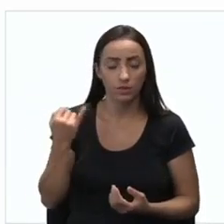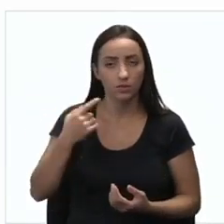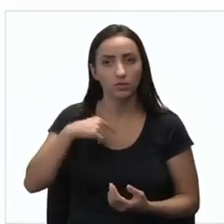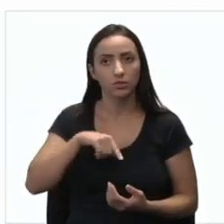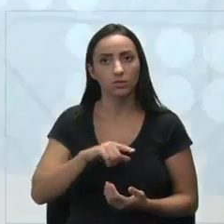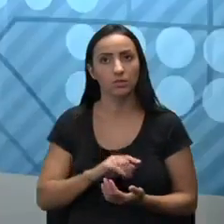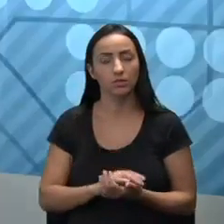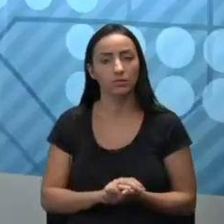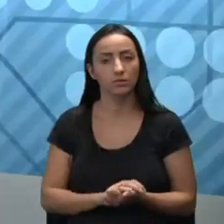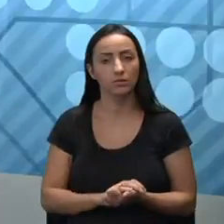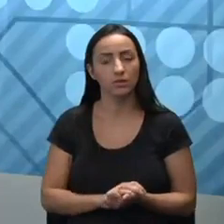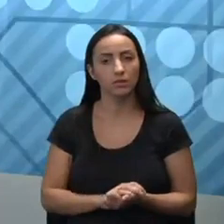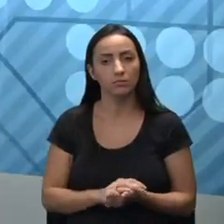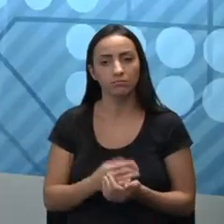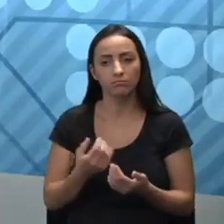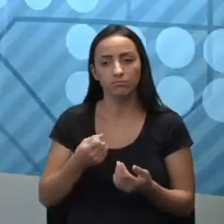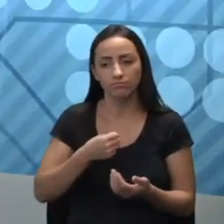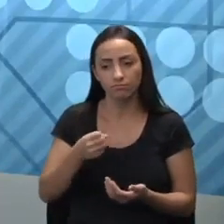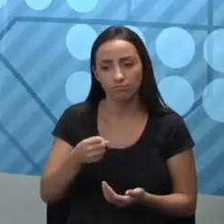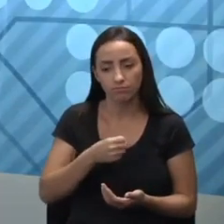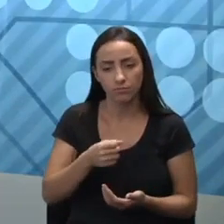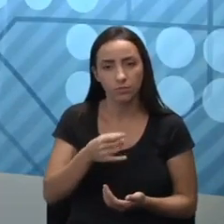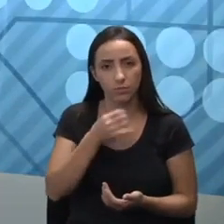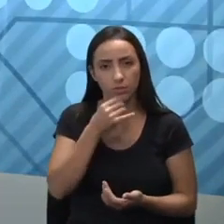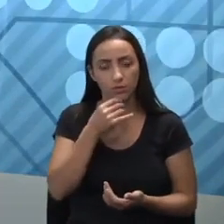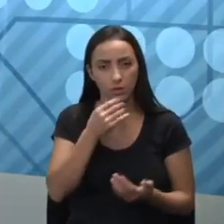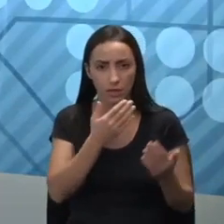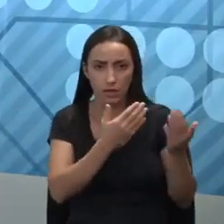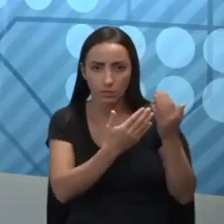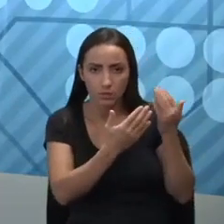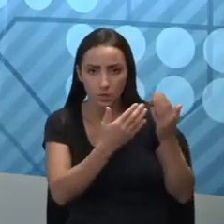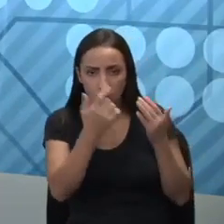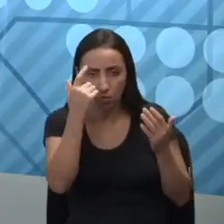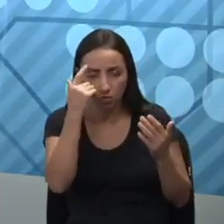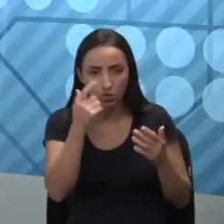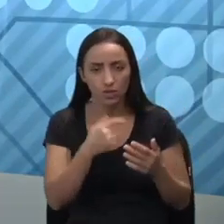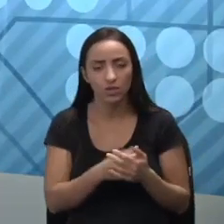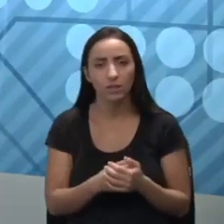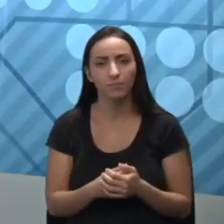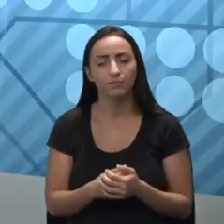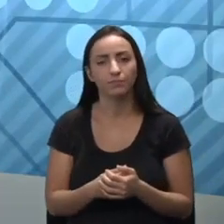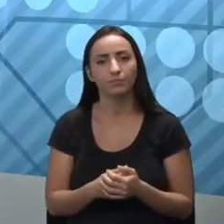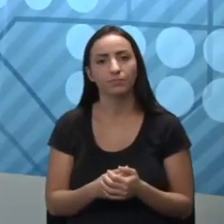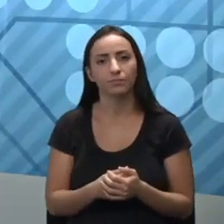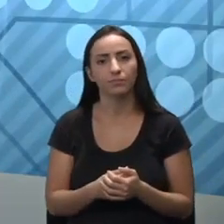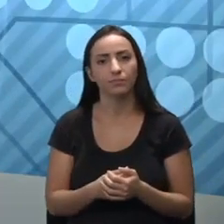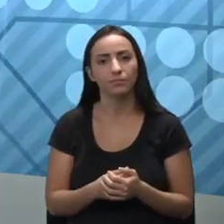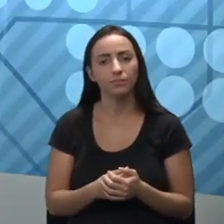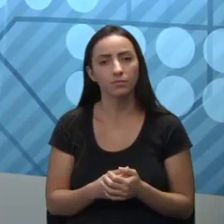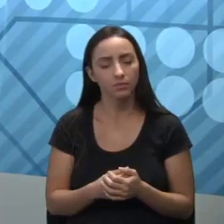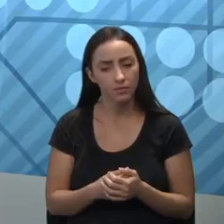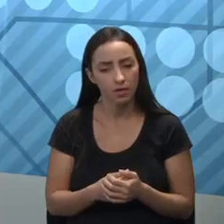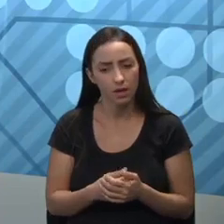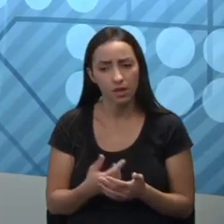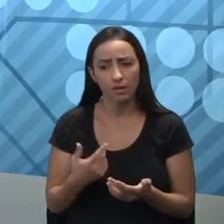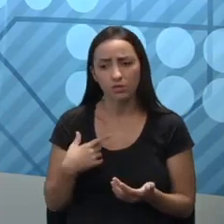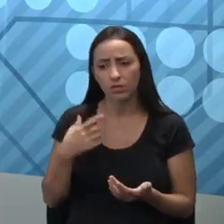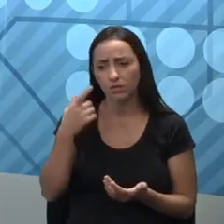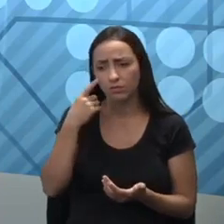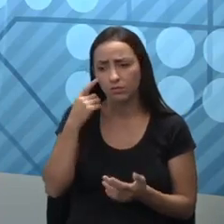gente entrevistar, né, por exemplo, na psicologia clínica, você checar todas